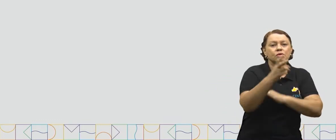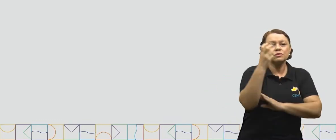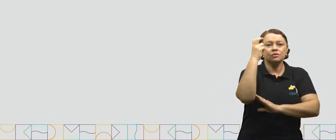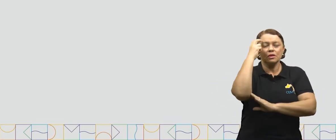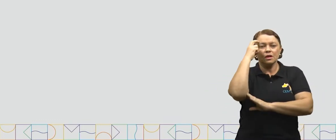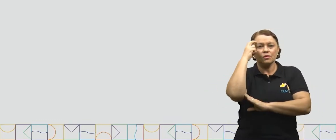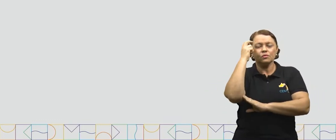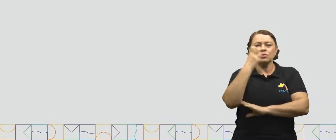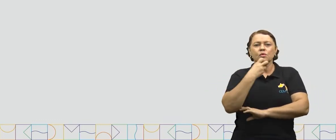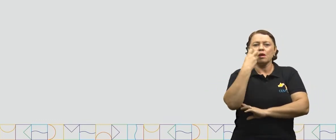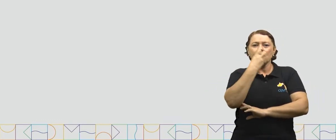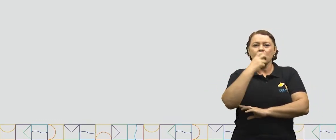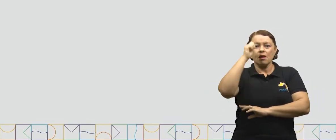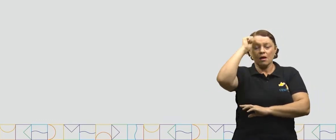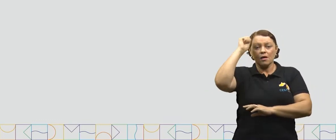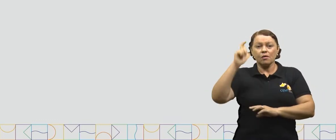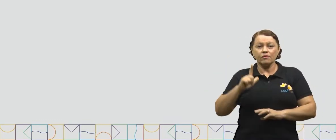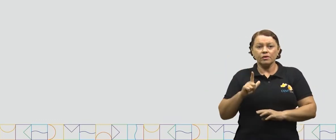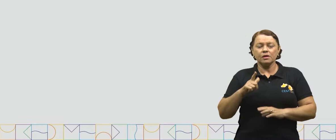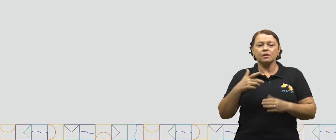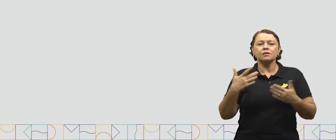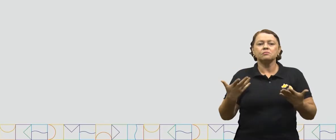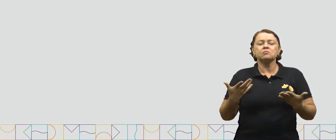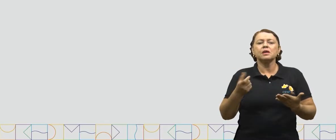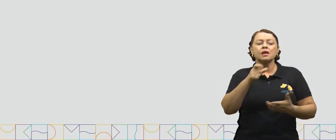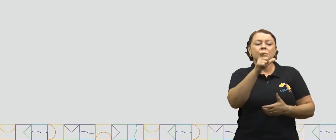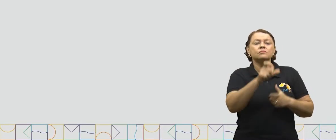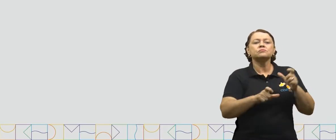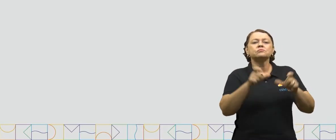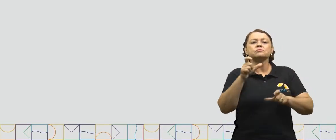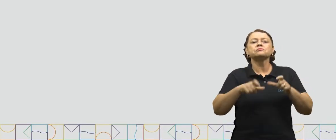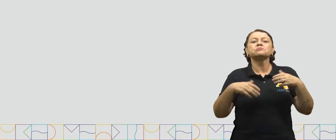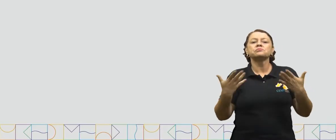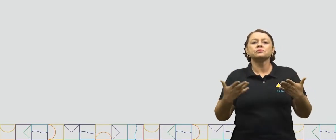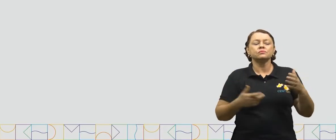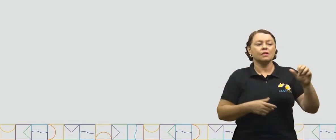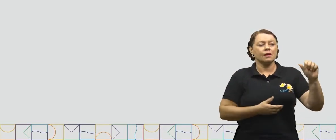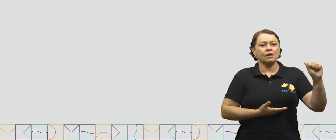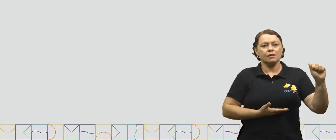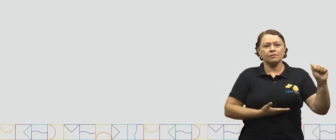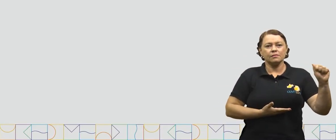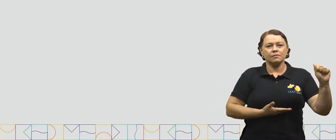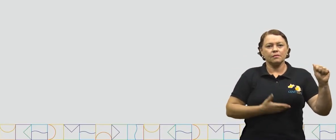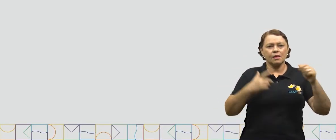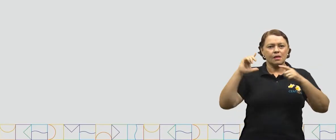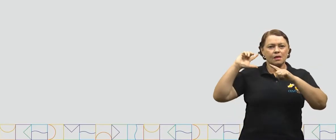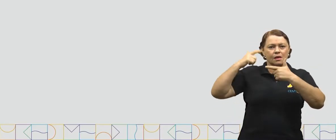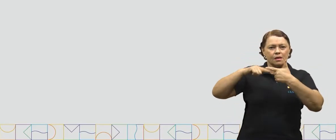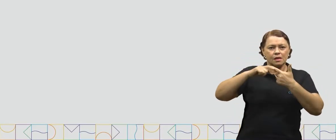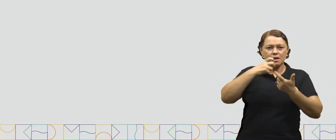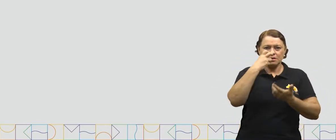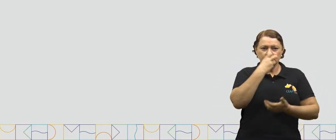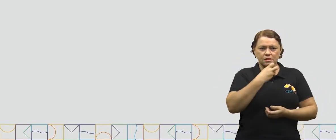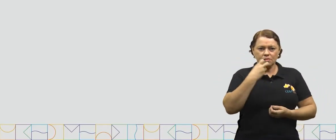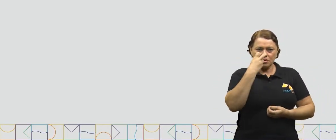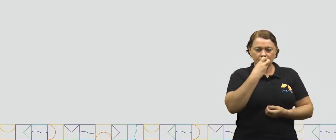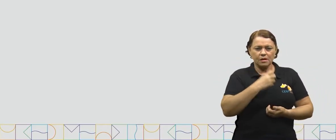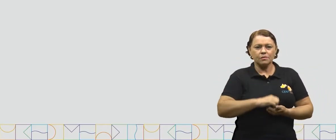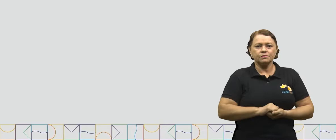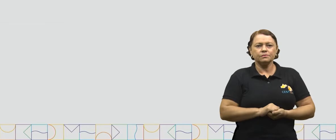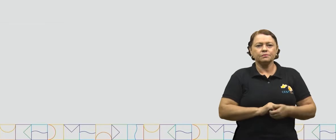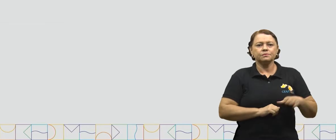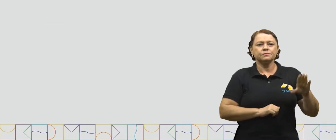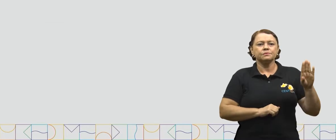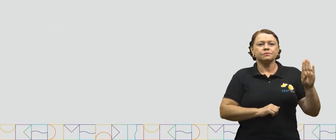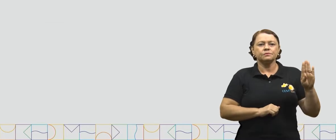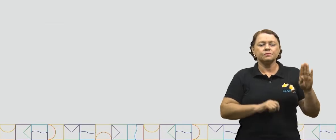cultura oral africana. Estamos nos referindo. Alternativa A, a tradição oral. Alternativa